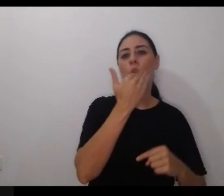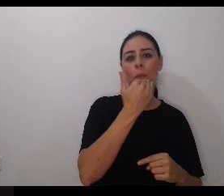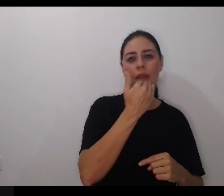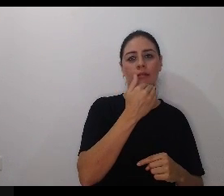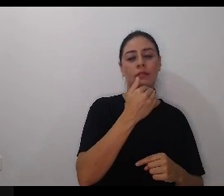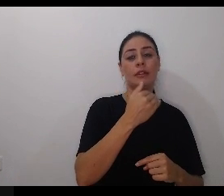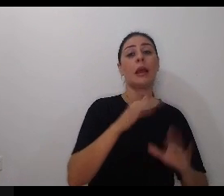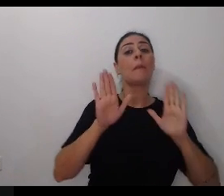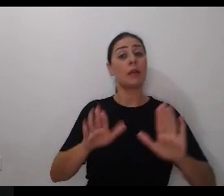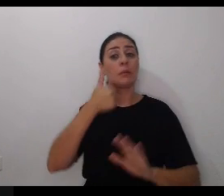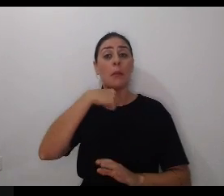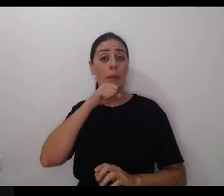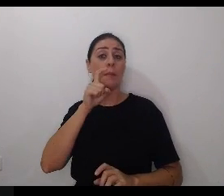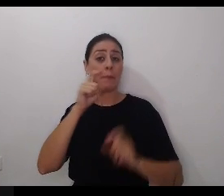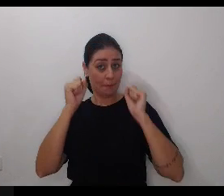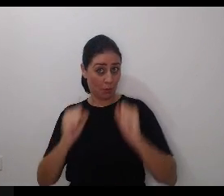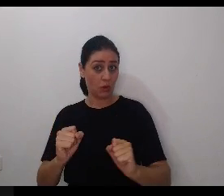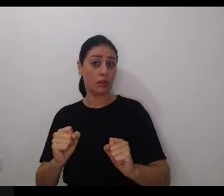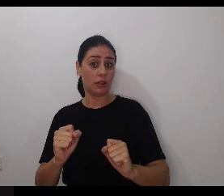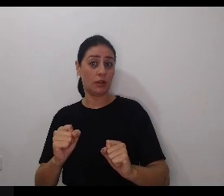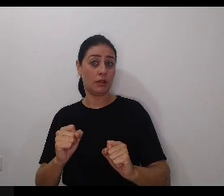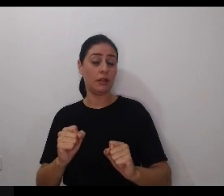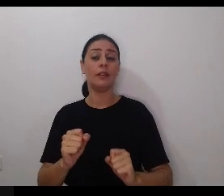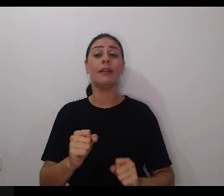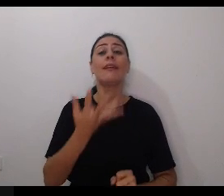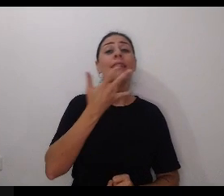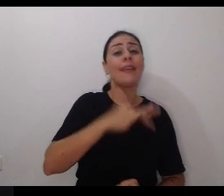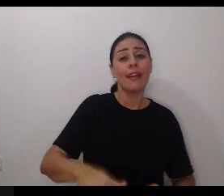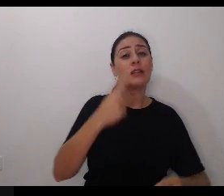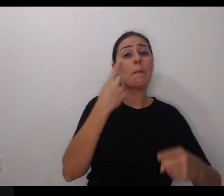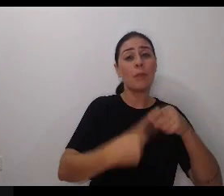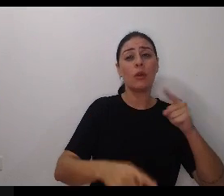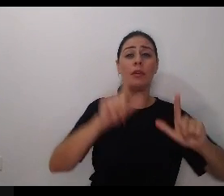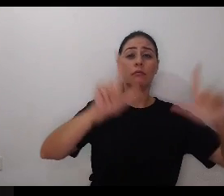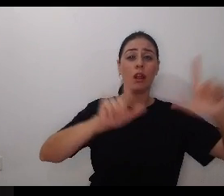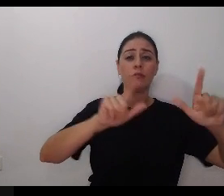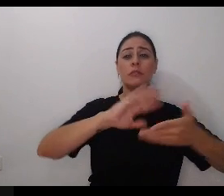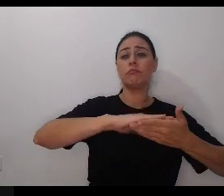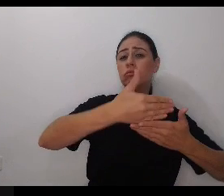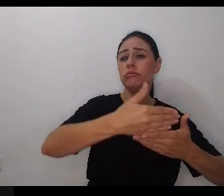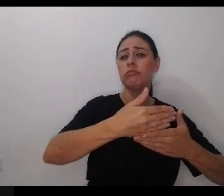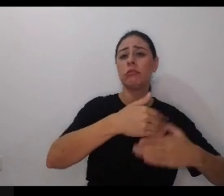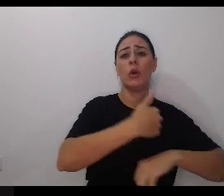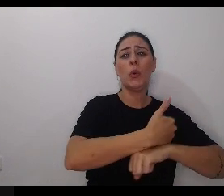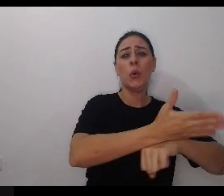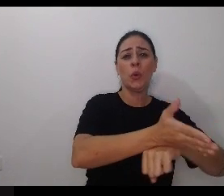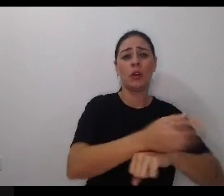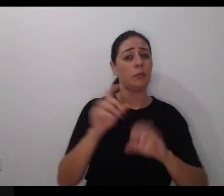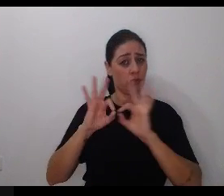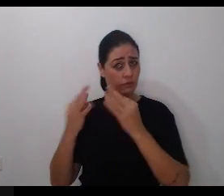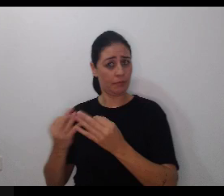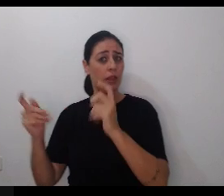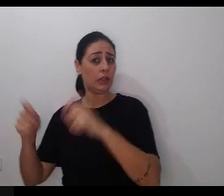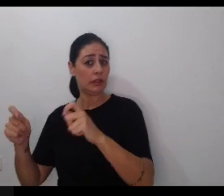a criança, ela não pode comer no sofá, mas os pais comem no sofá, por exemplo. A criança não pode ficar muito tempo na tela, mas os pais ficam muito tempo na